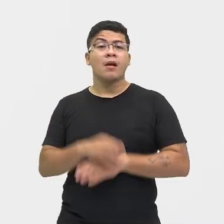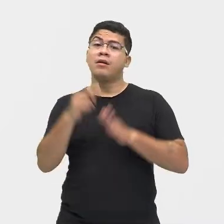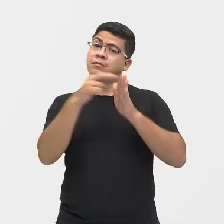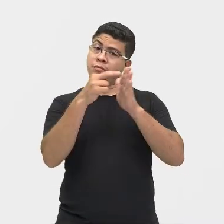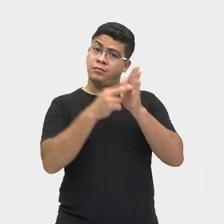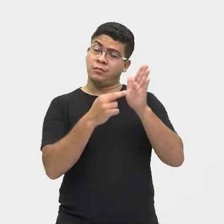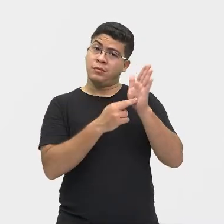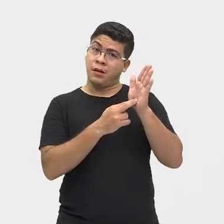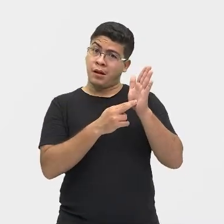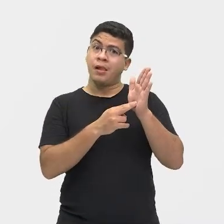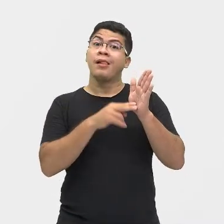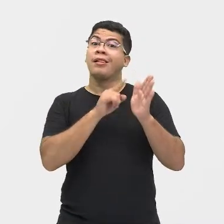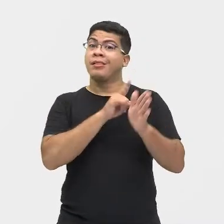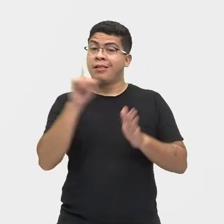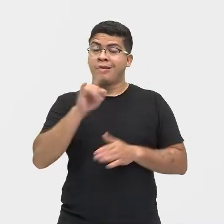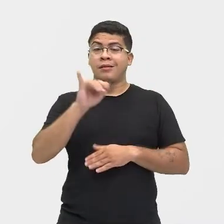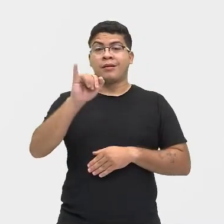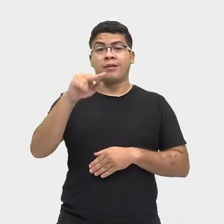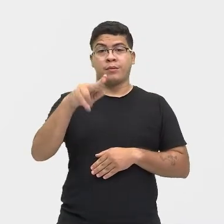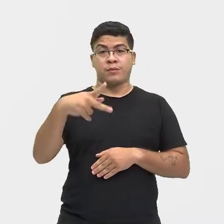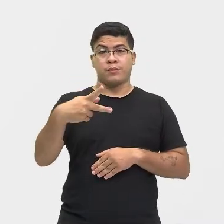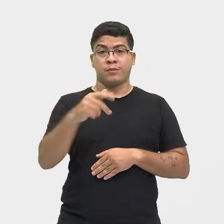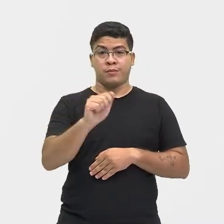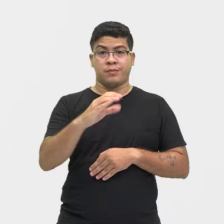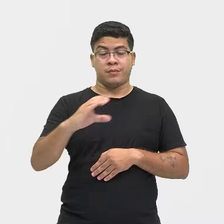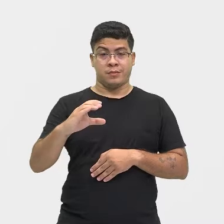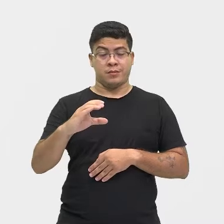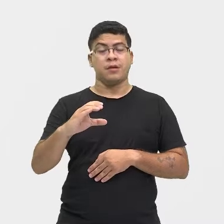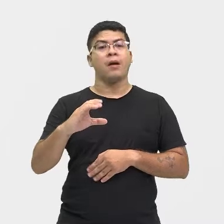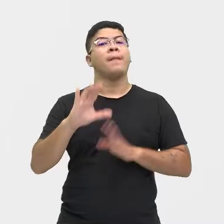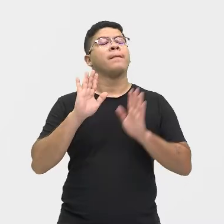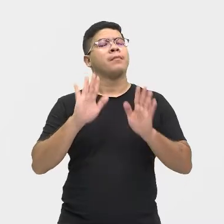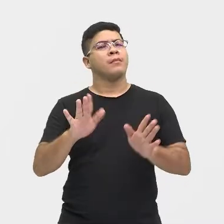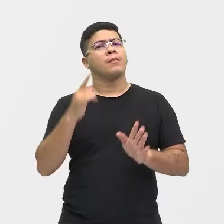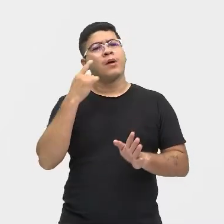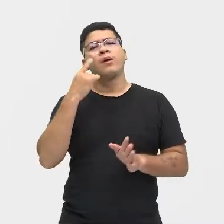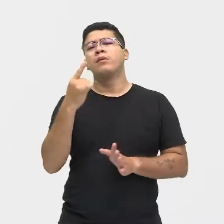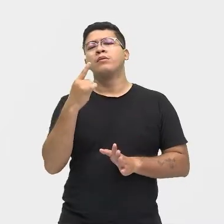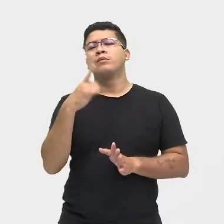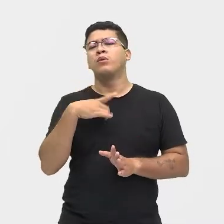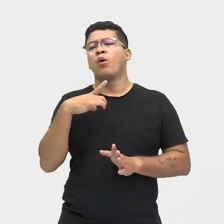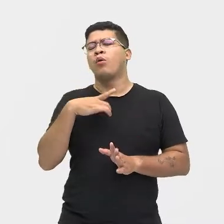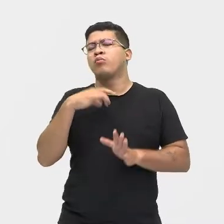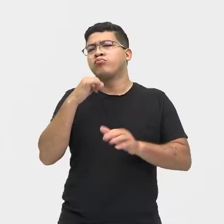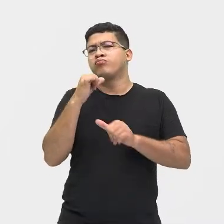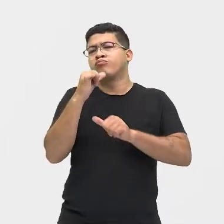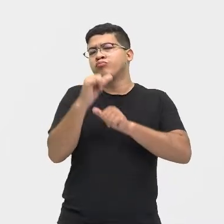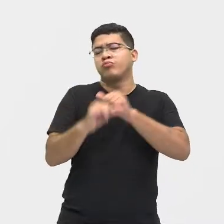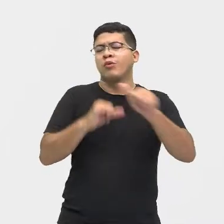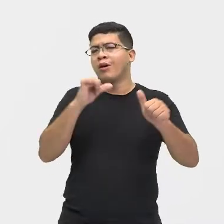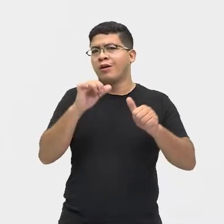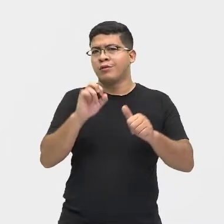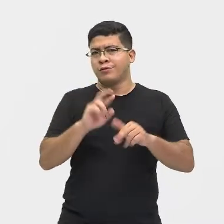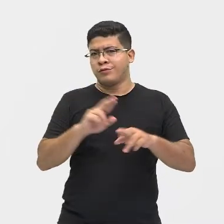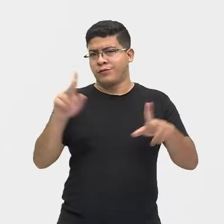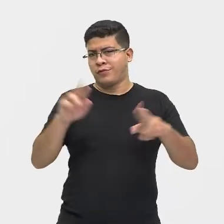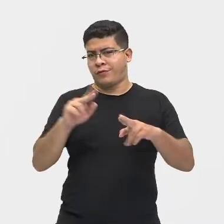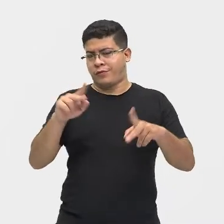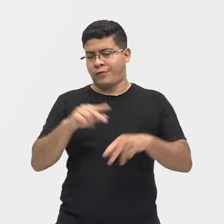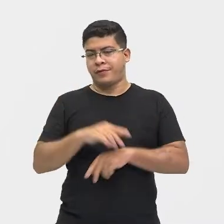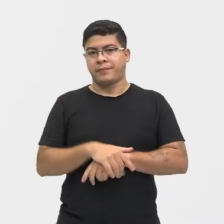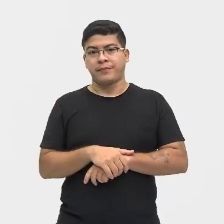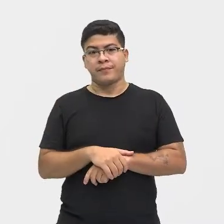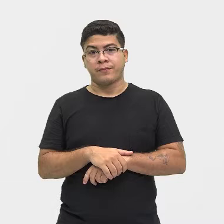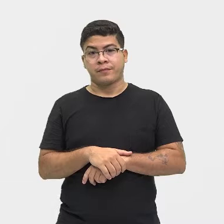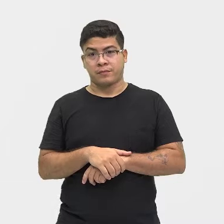de nomenclatura, que é a regra oficial, só que olha só como é um pouquinho diferente como é das aminas. É